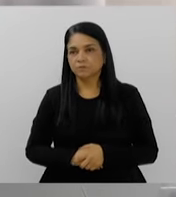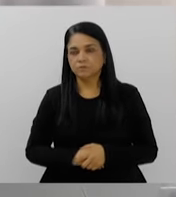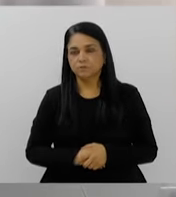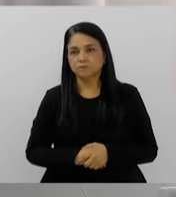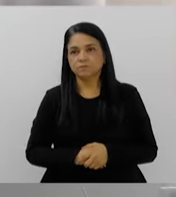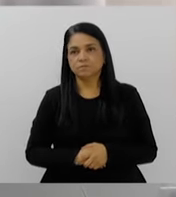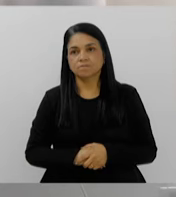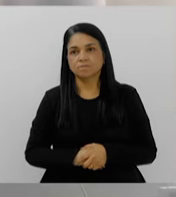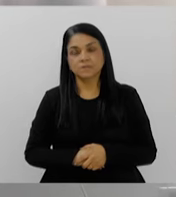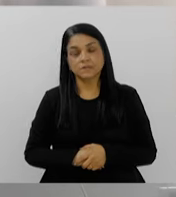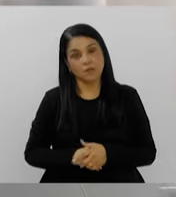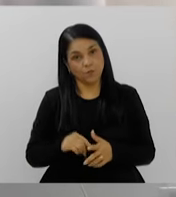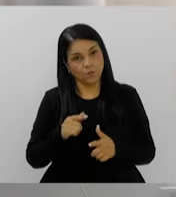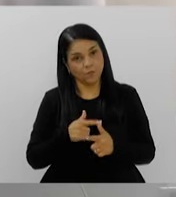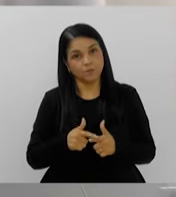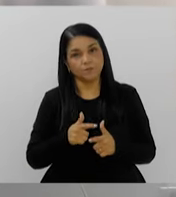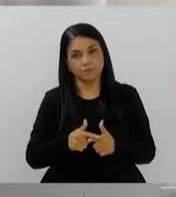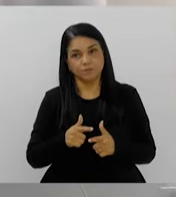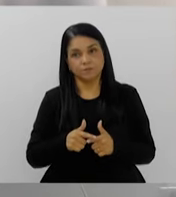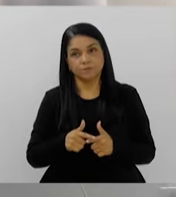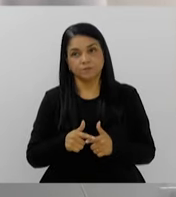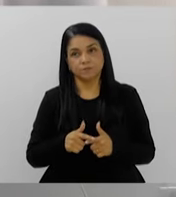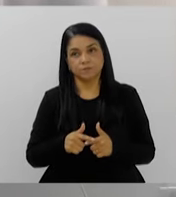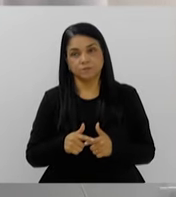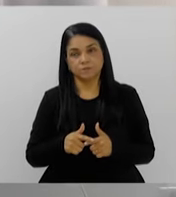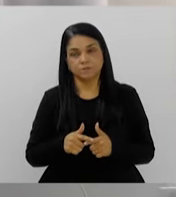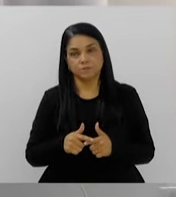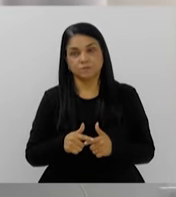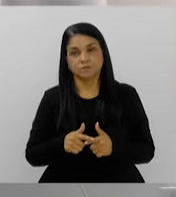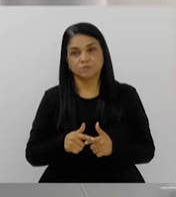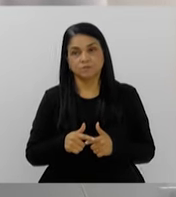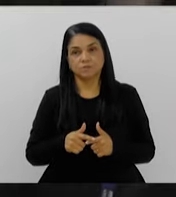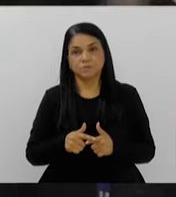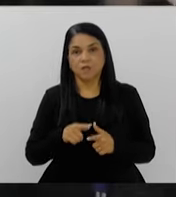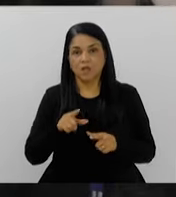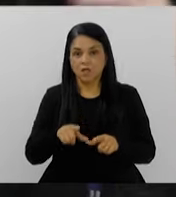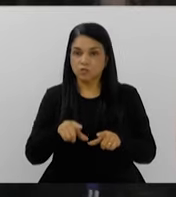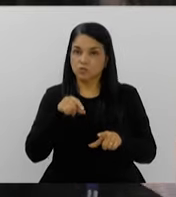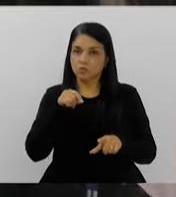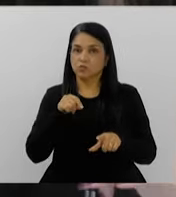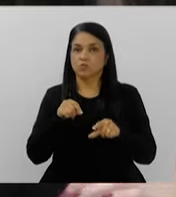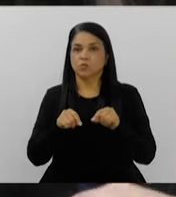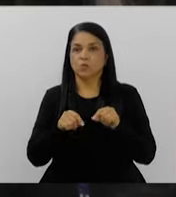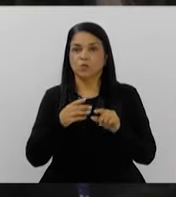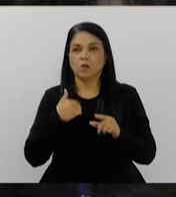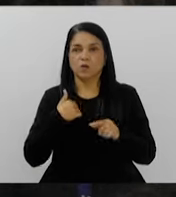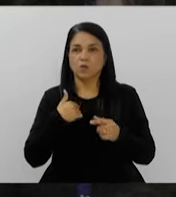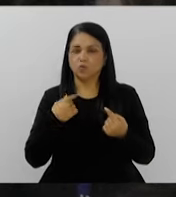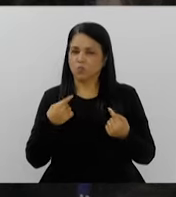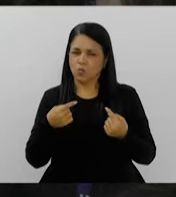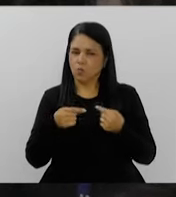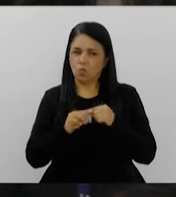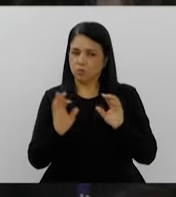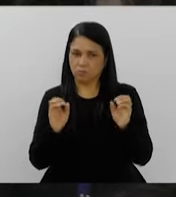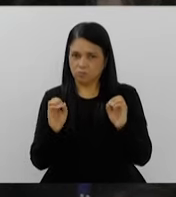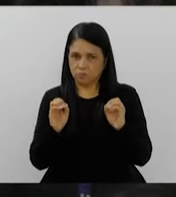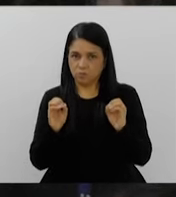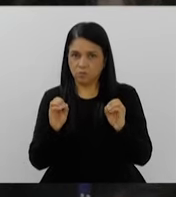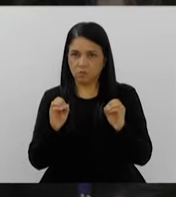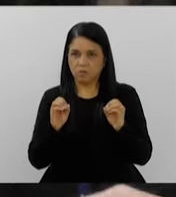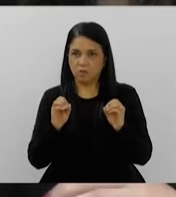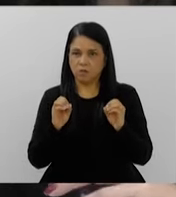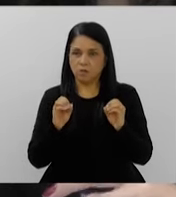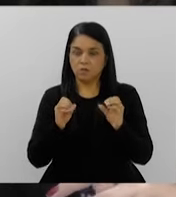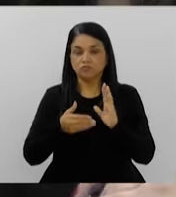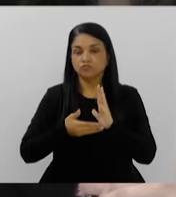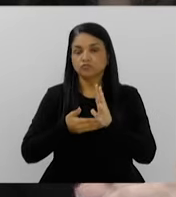Essa é a grande questão. Se a gente a opção, que eu não estou contrária a ela, de suprimir o